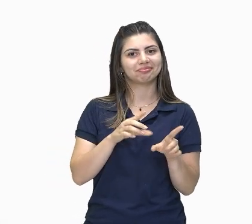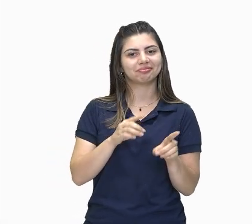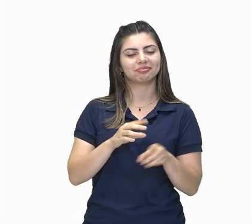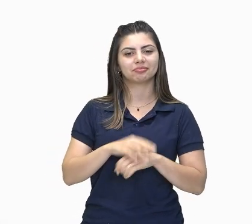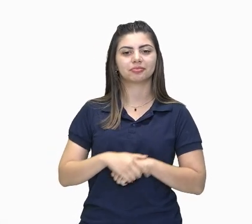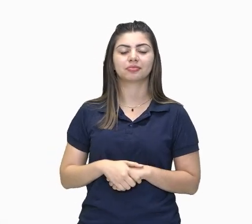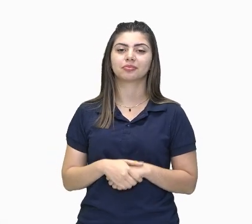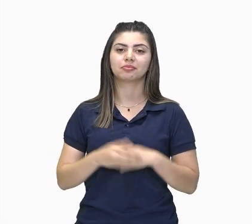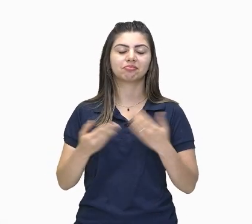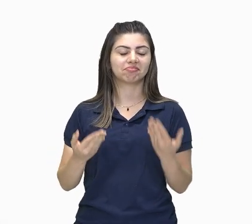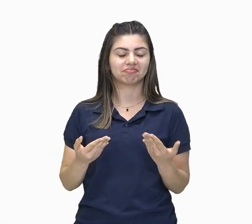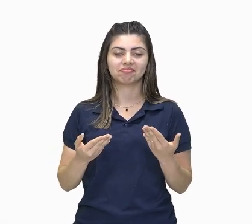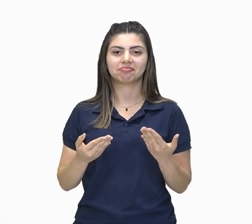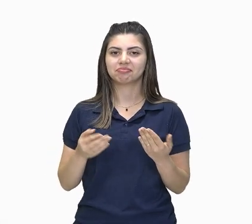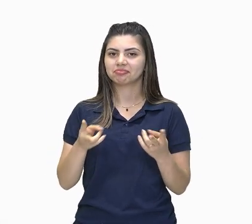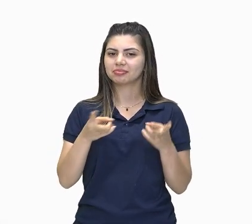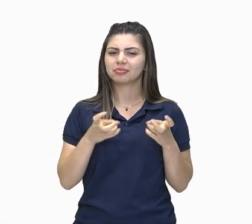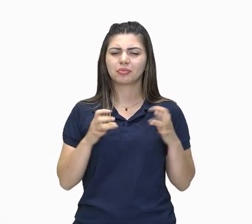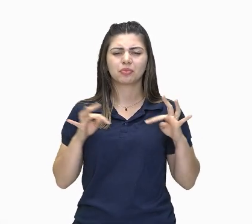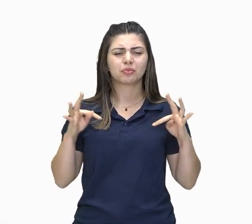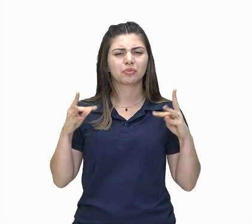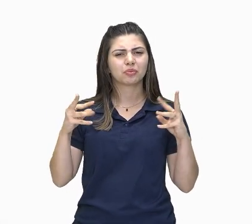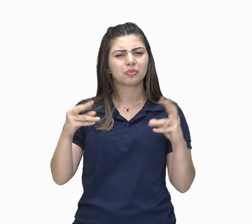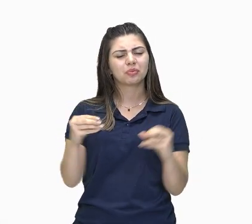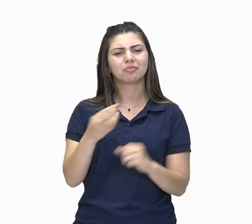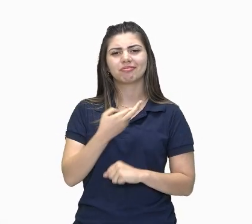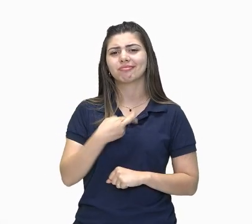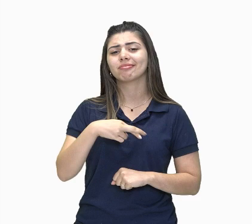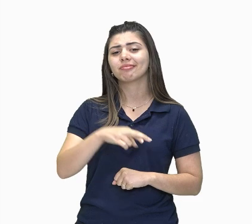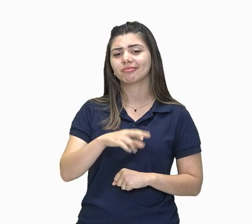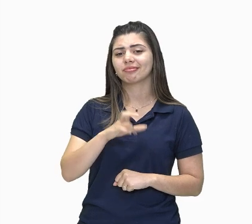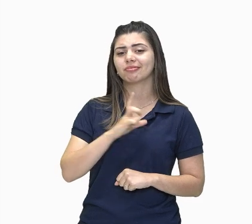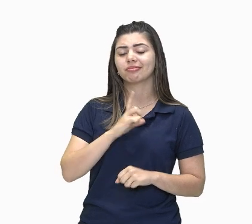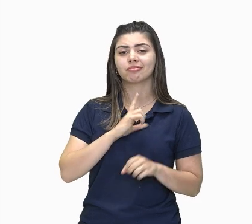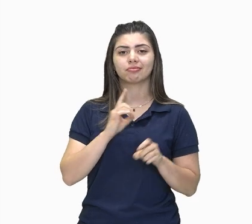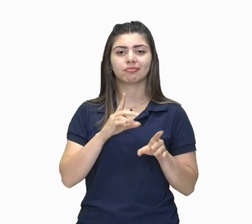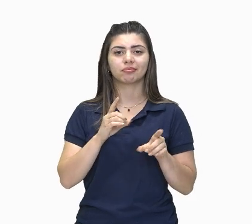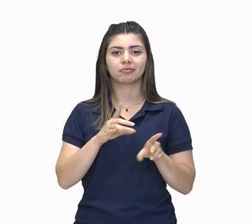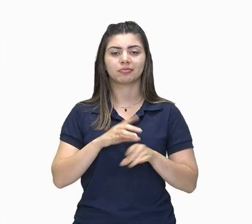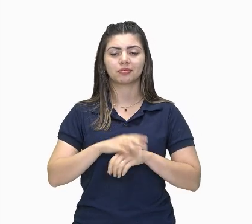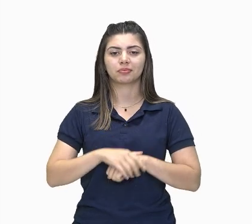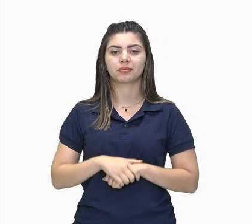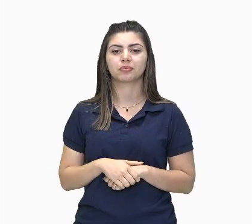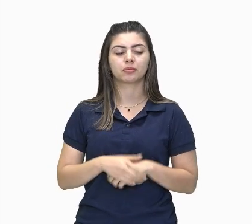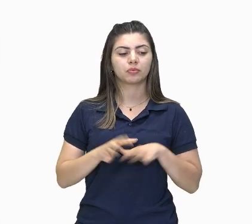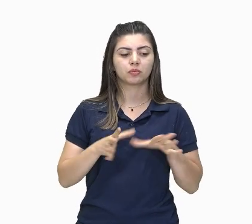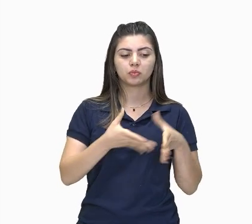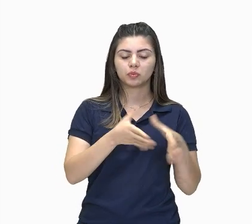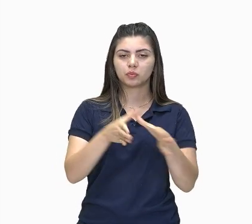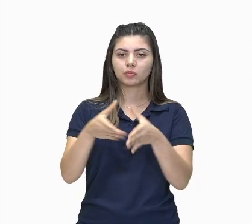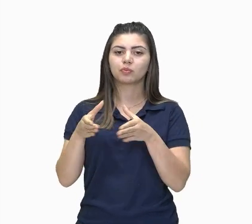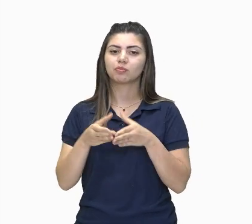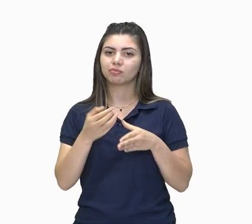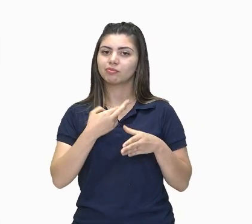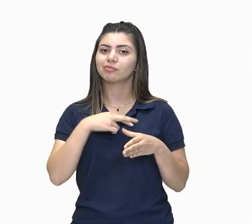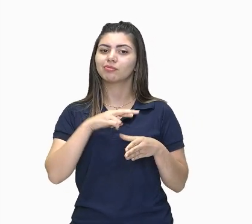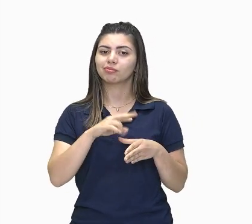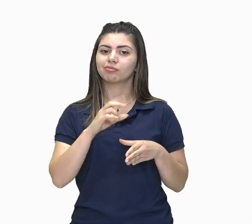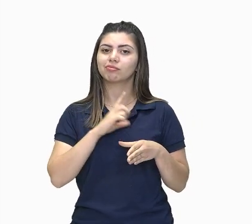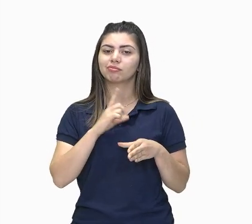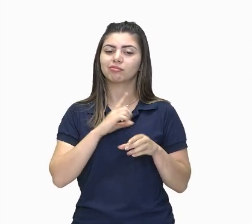para onde correr. Toda religião tem sua doutrina. Todo grupo religioso tem sua doutrina.